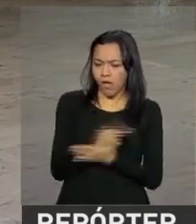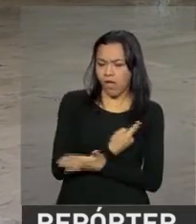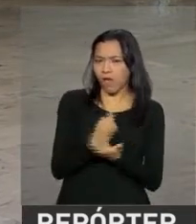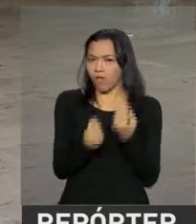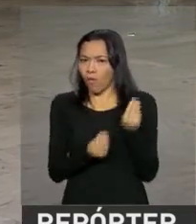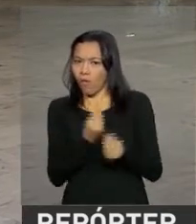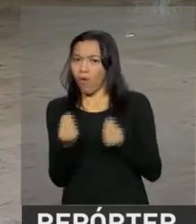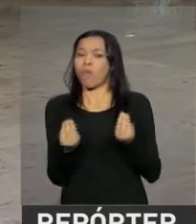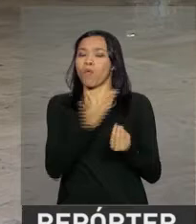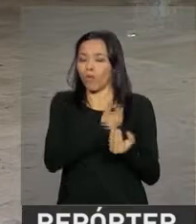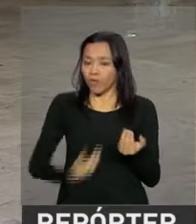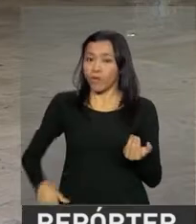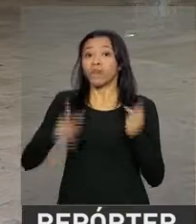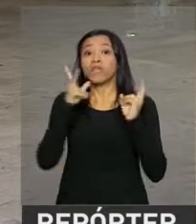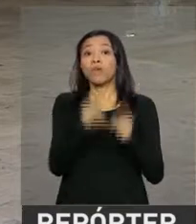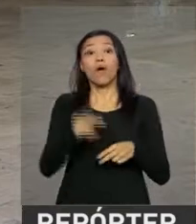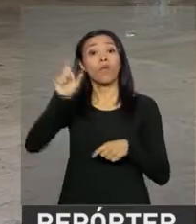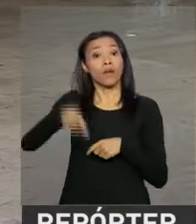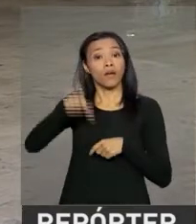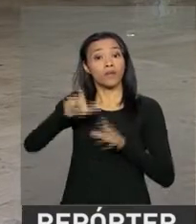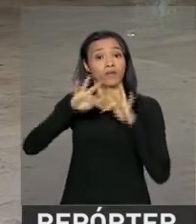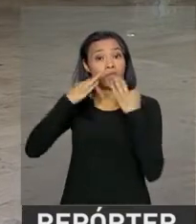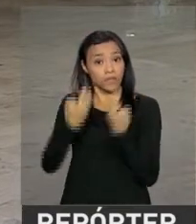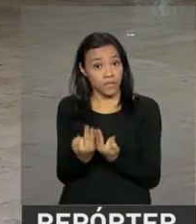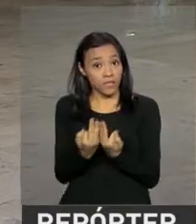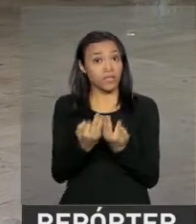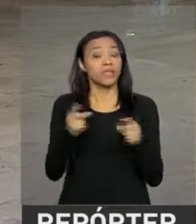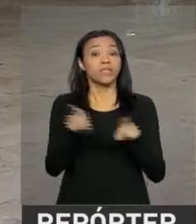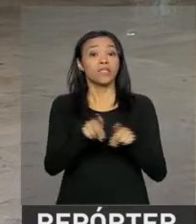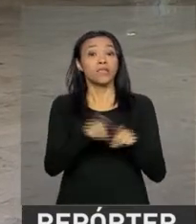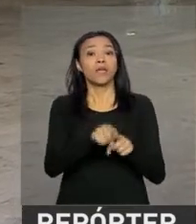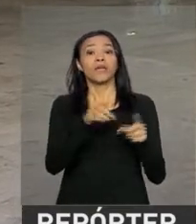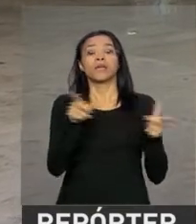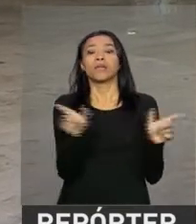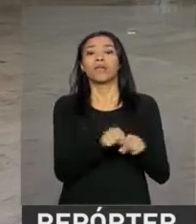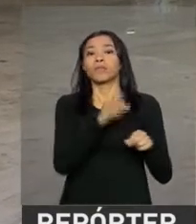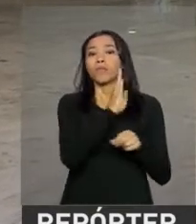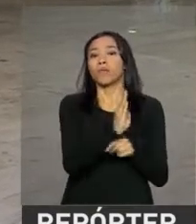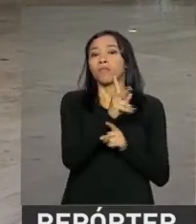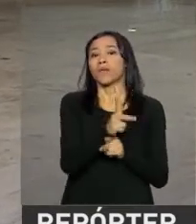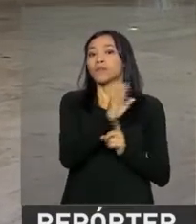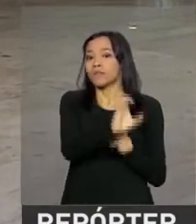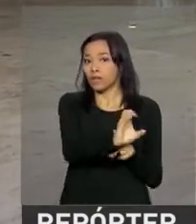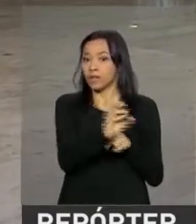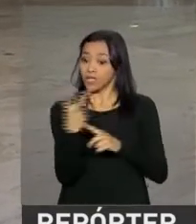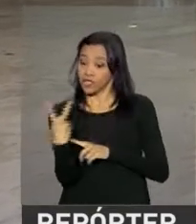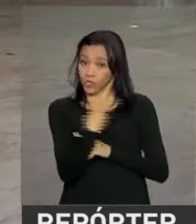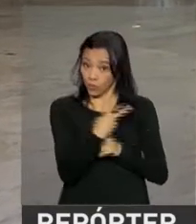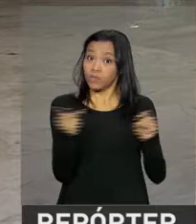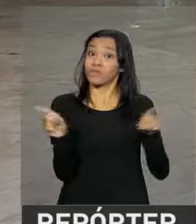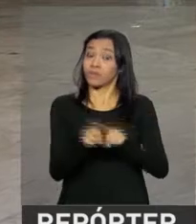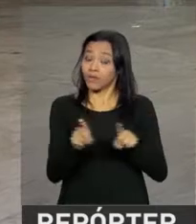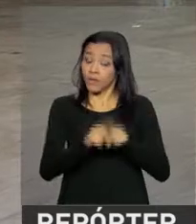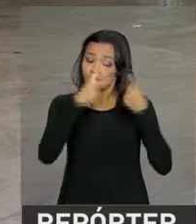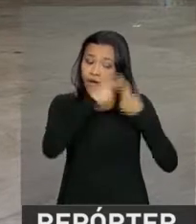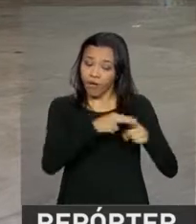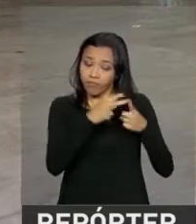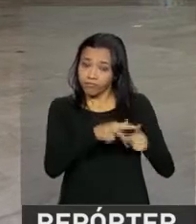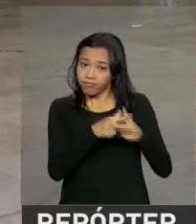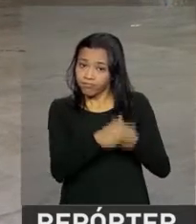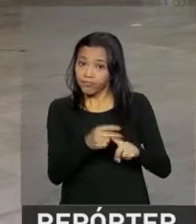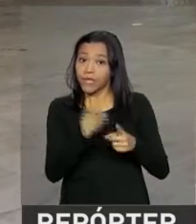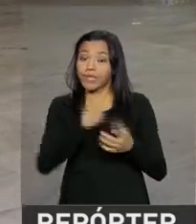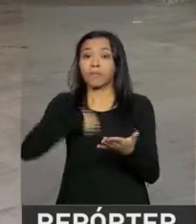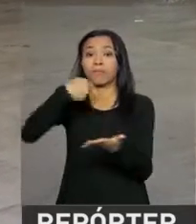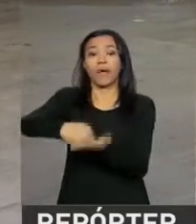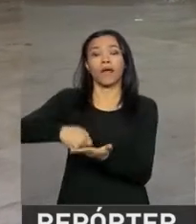programas como o Bolsa Família e também no benefício de prestação continuada, que pagam benefício a aposentados, a